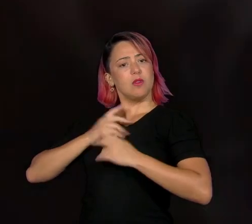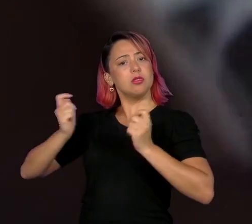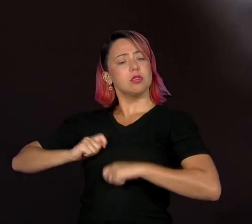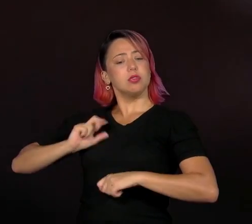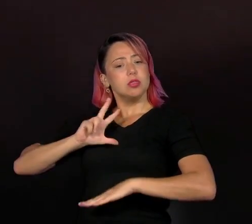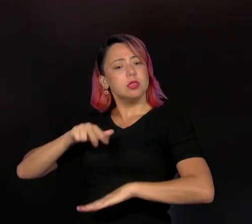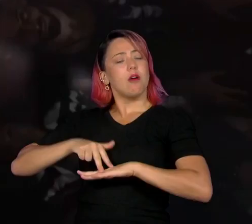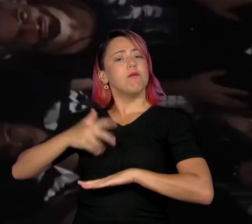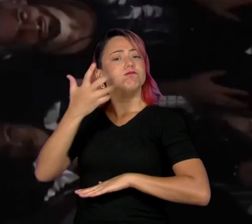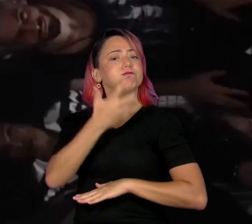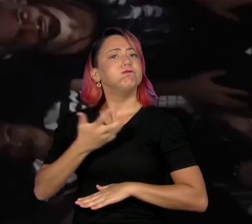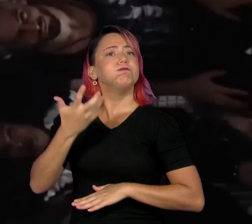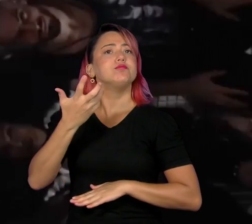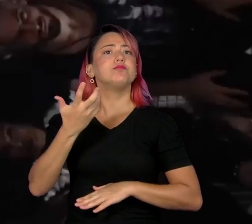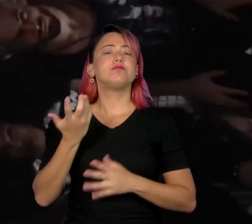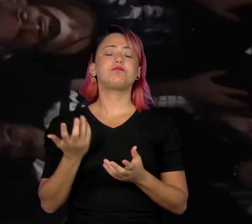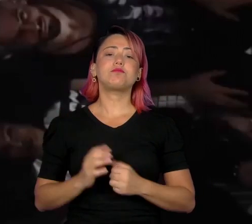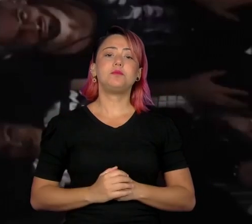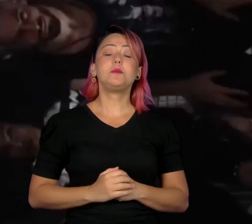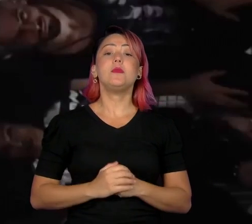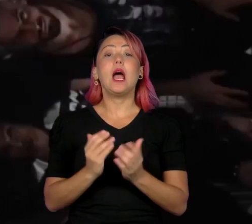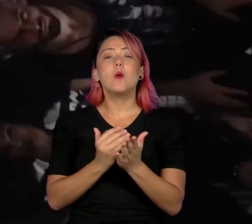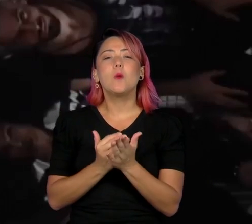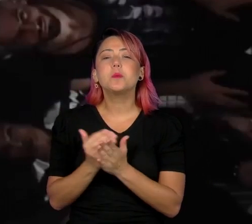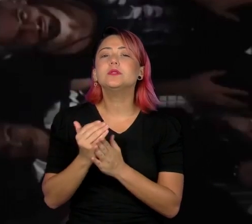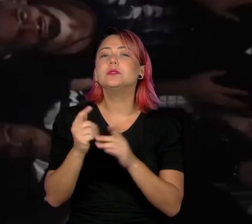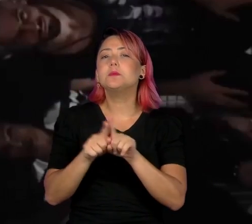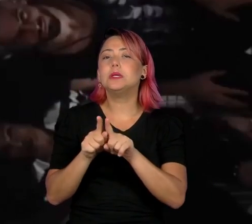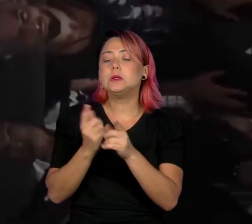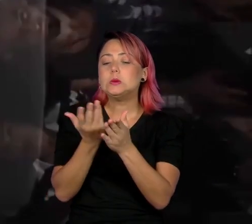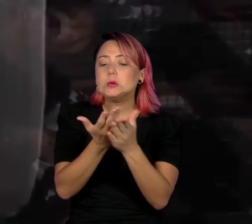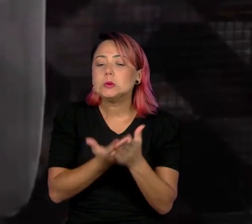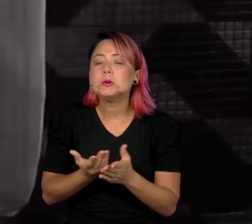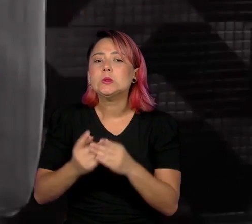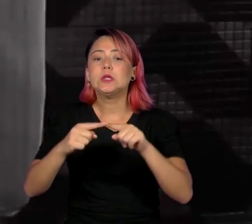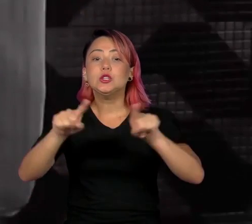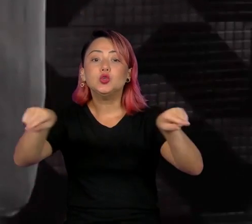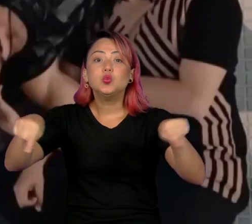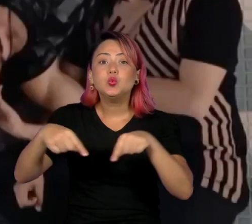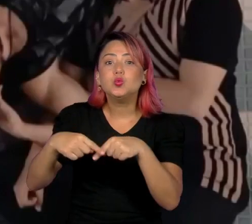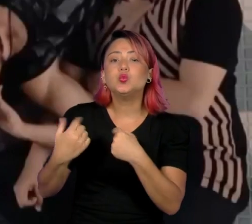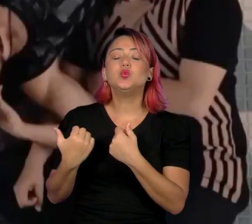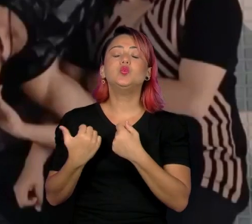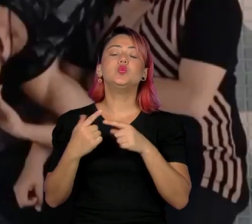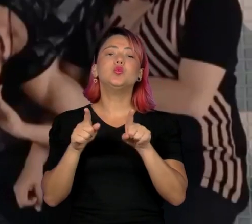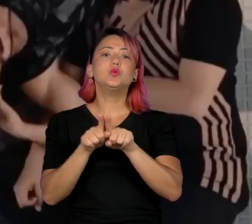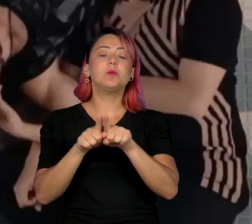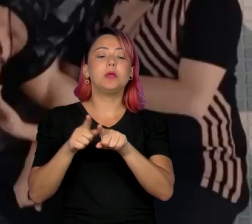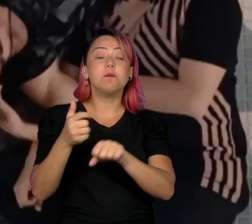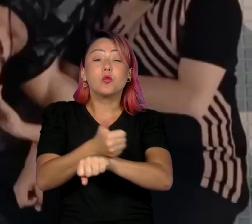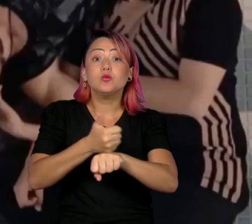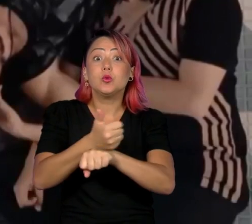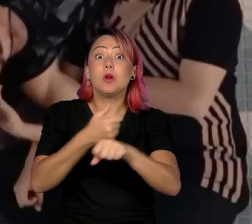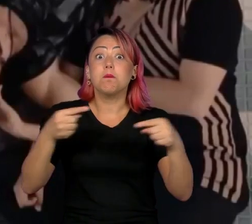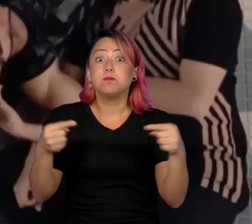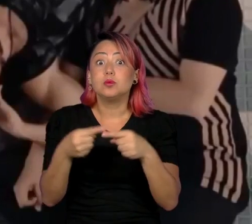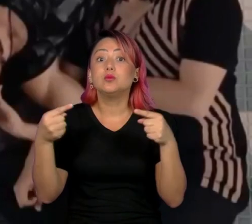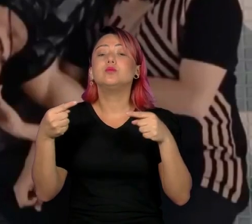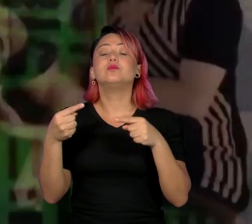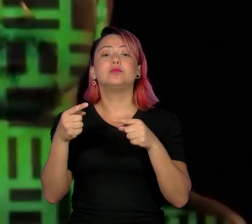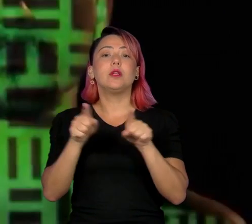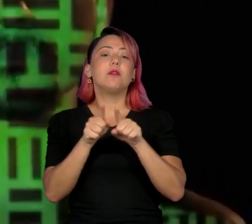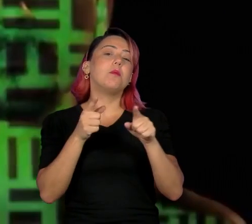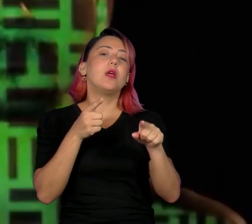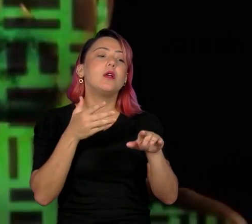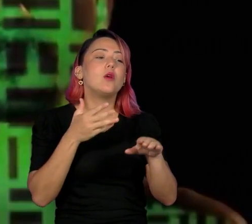vem com esse lance mais profissional, estúdio, estrada. Houve uma escola, assim, mas a universidade mesmo foi o